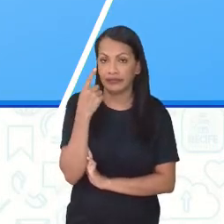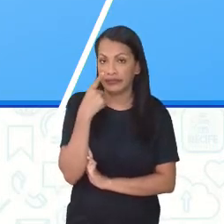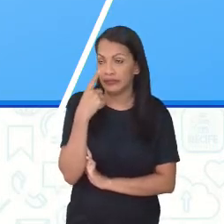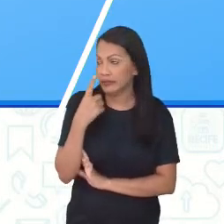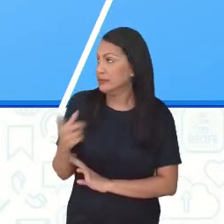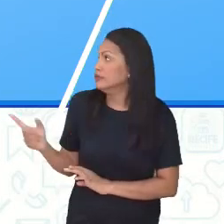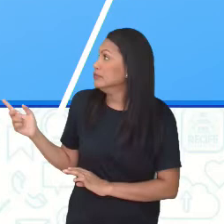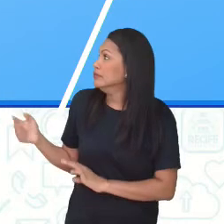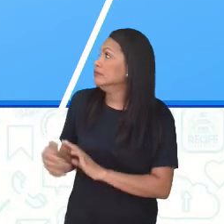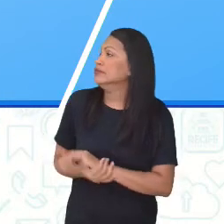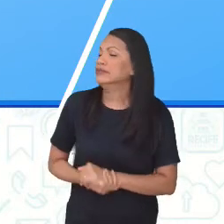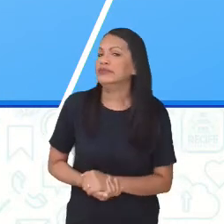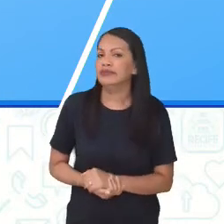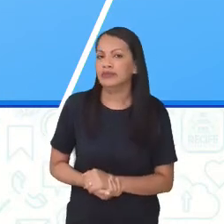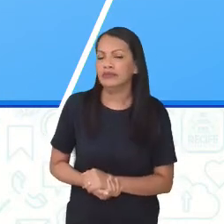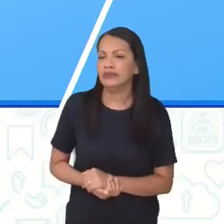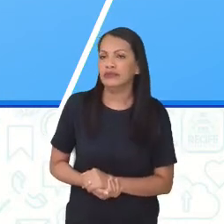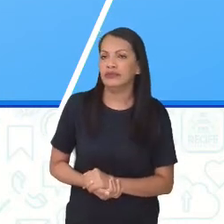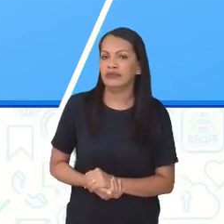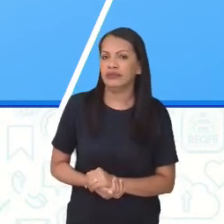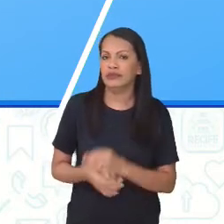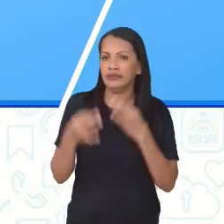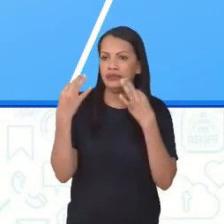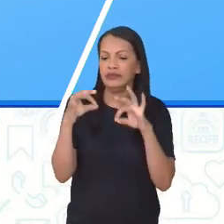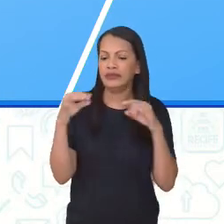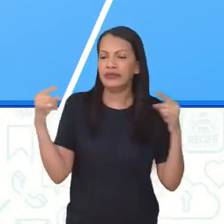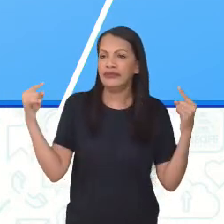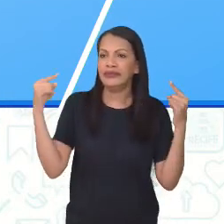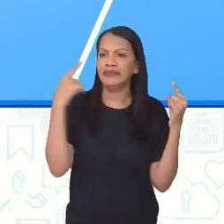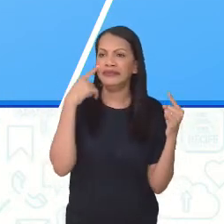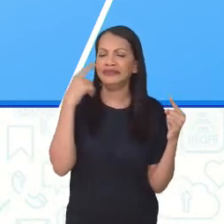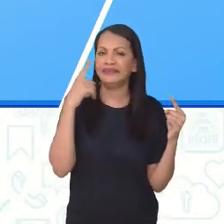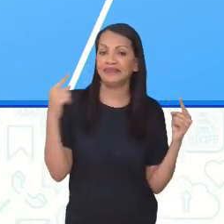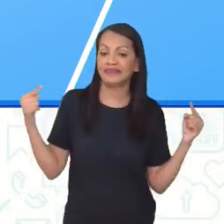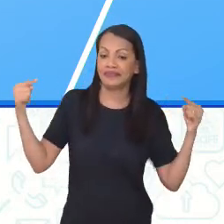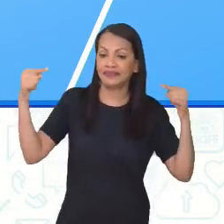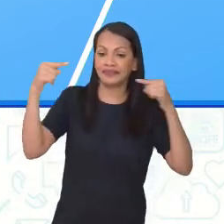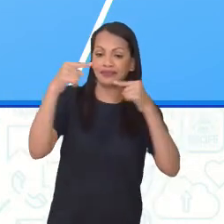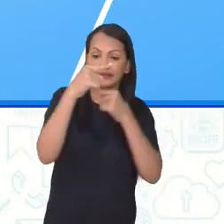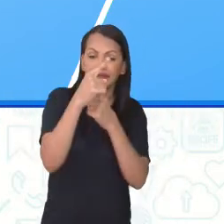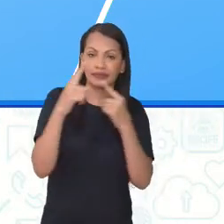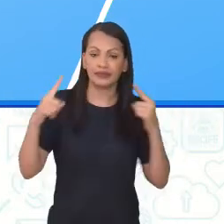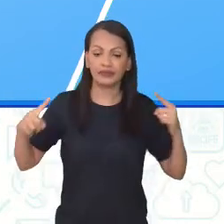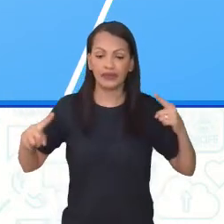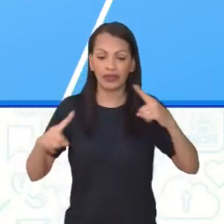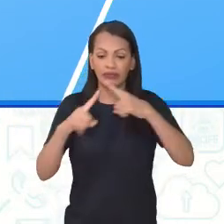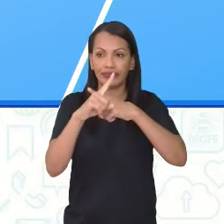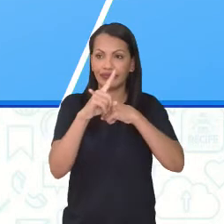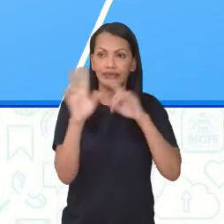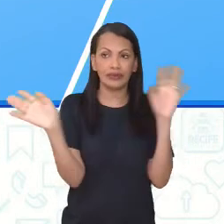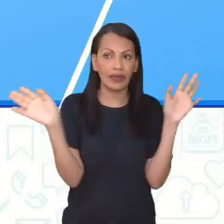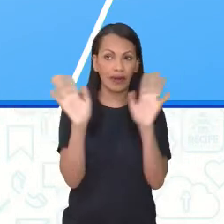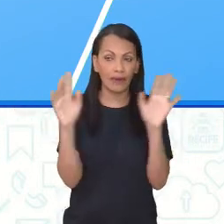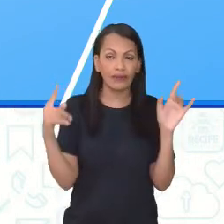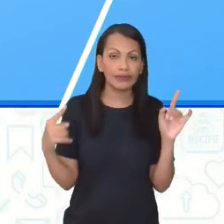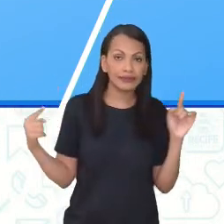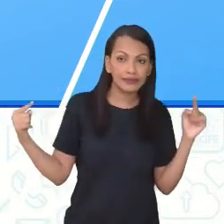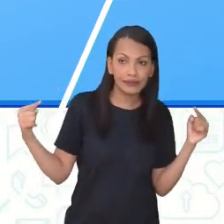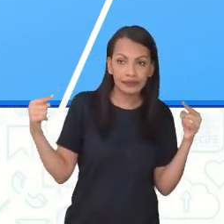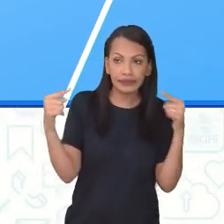vendo exatamente que as retas não se cruzam. Gente, tem